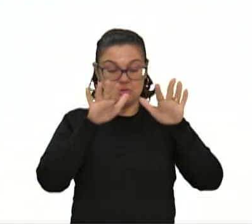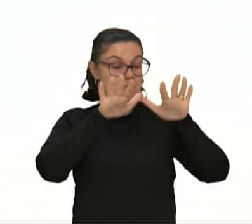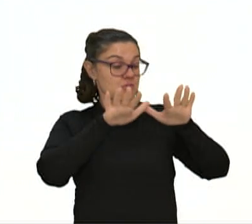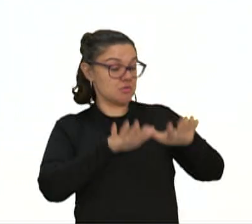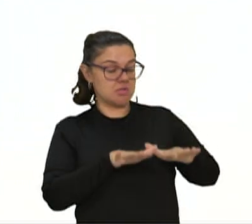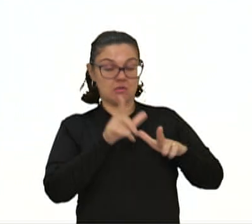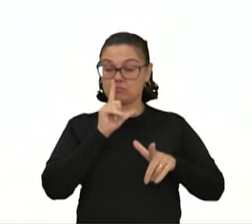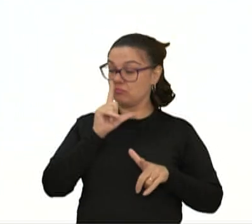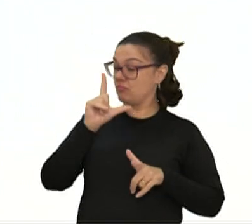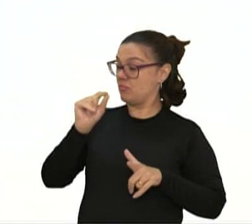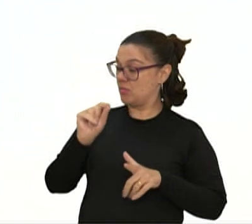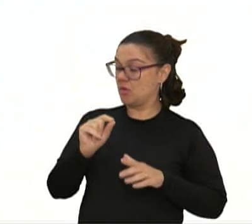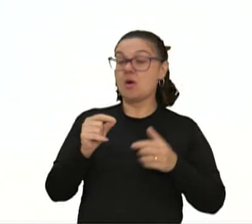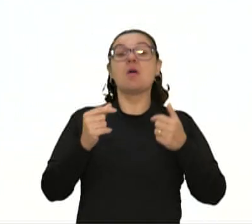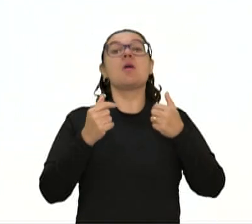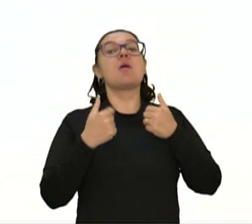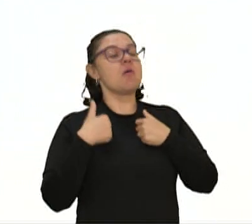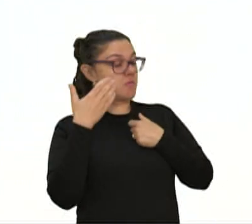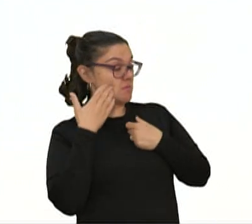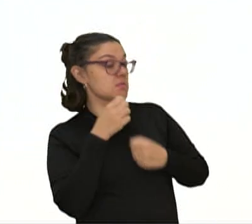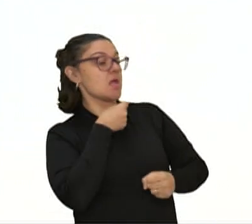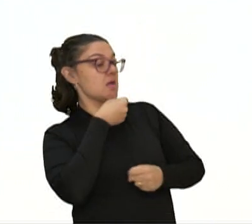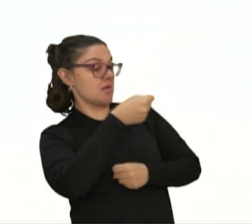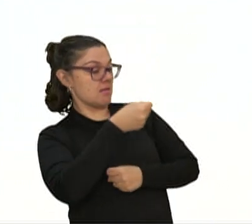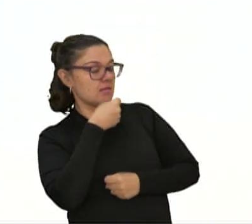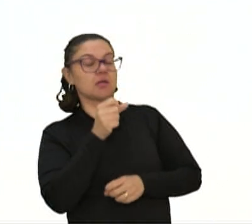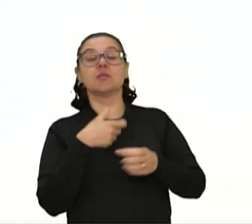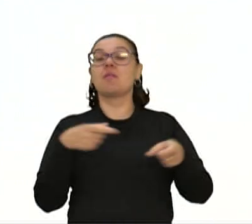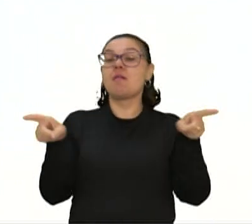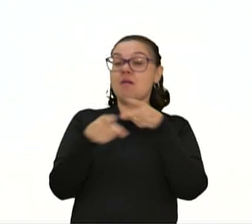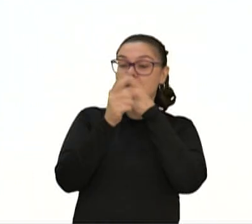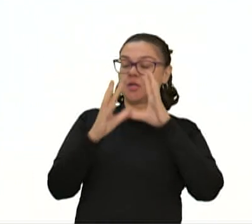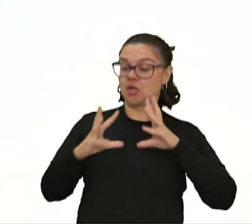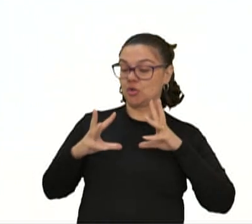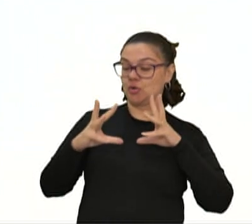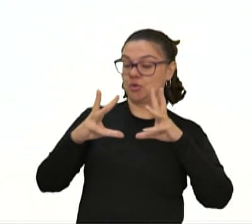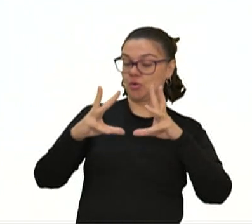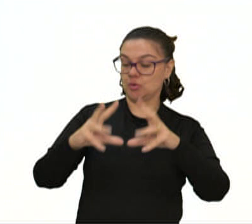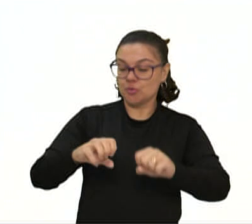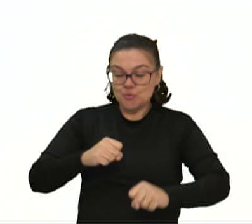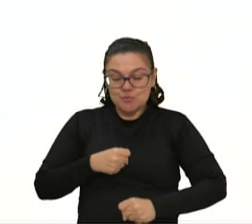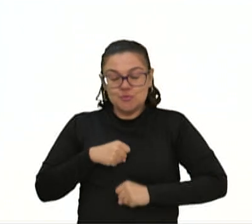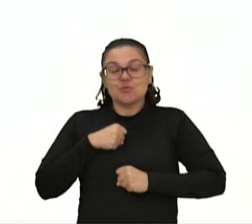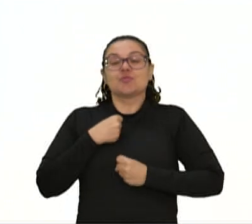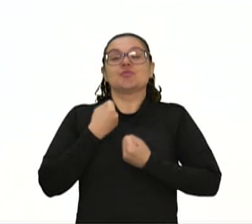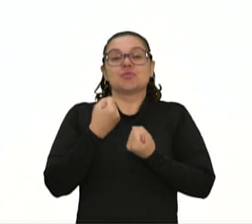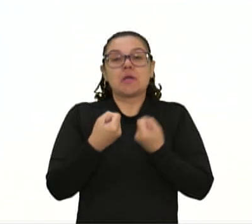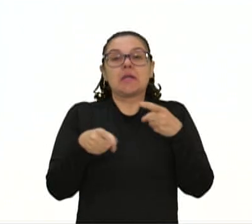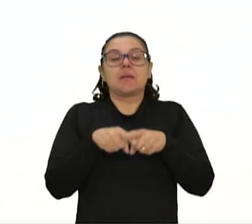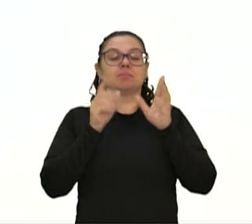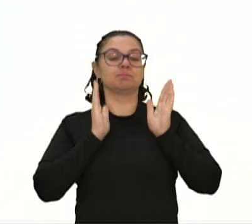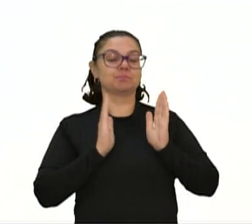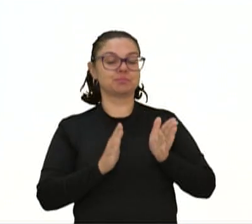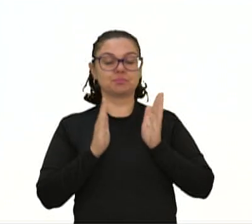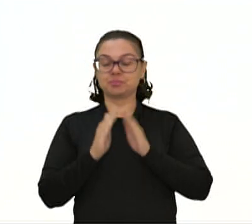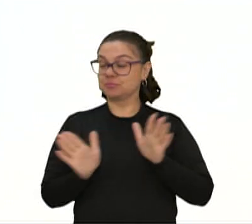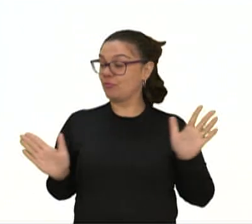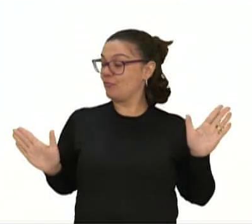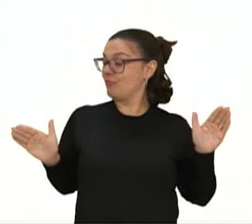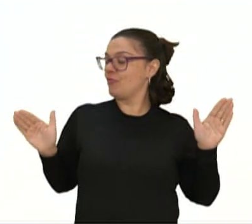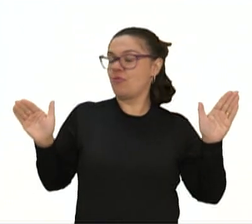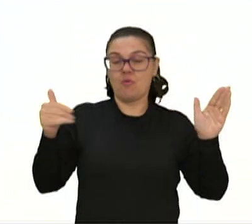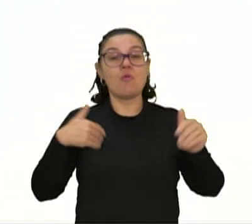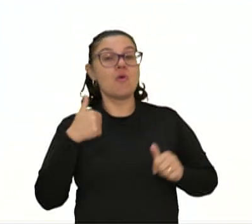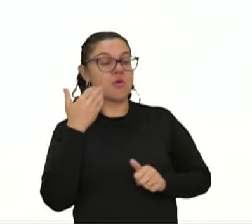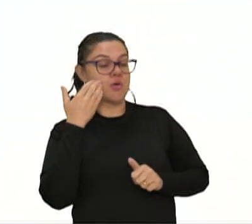fico ou passo. Sei que canto e a canção é tudo, tem sangue eterno e asa ritmada, e um dia sei